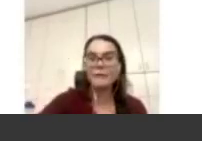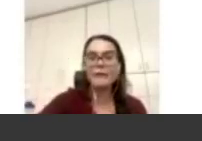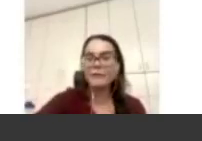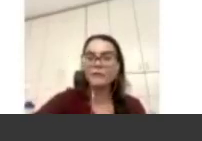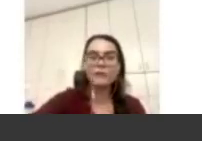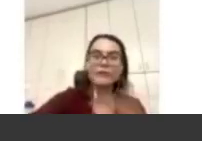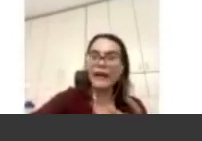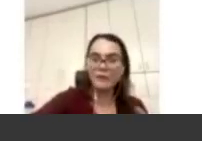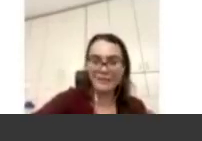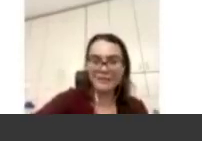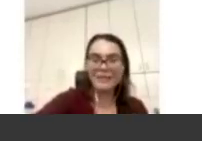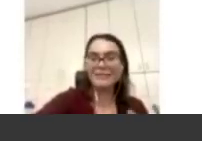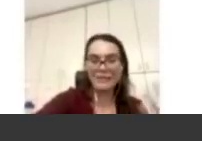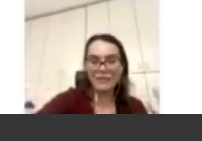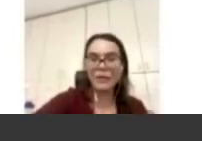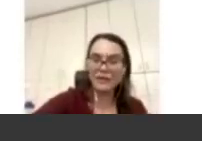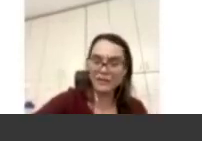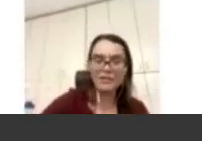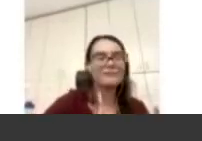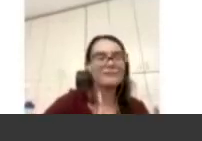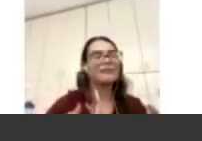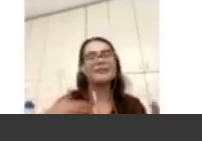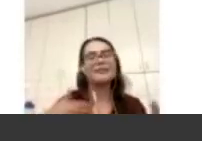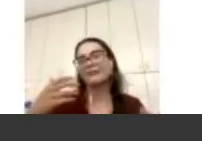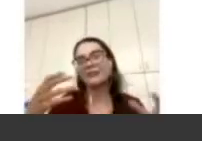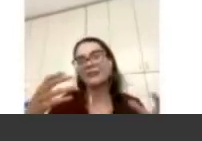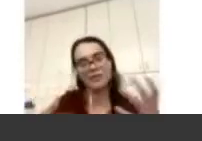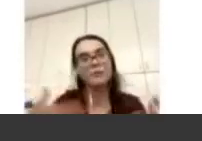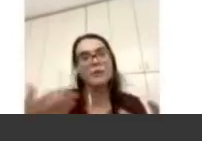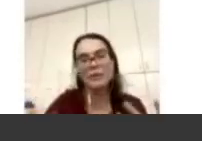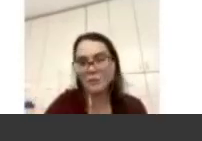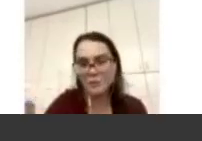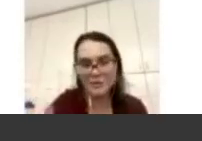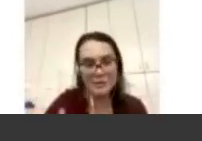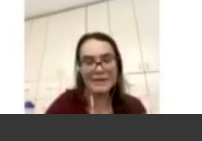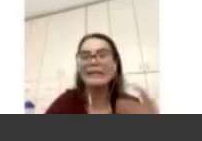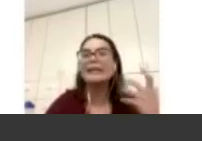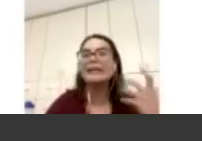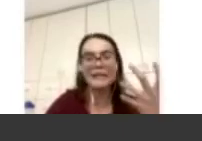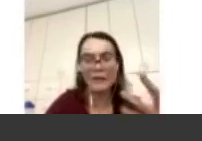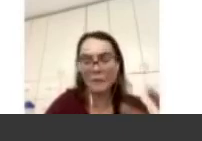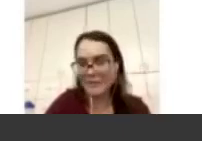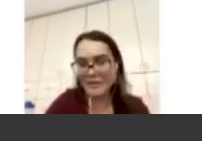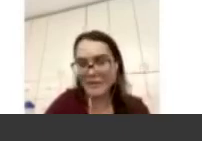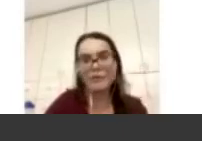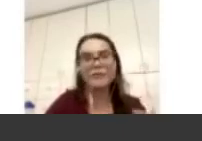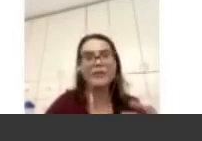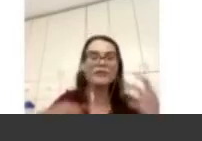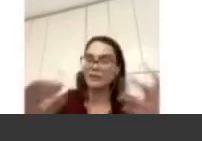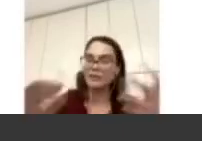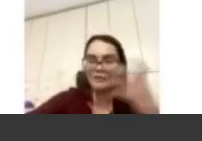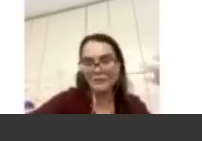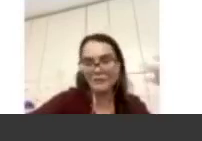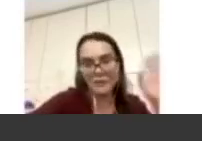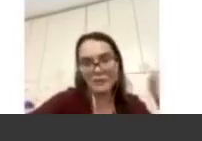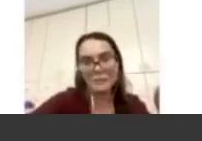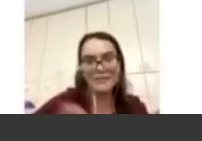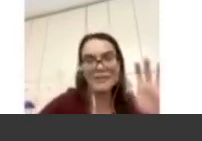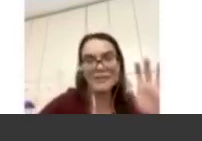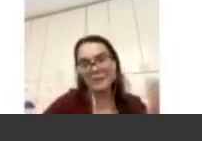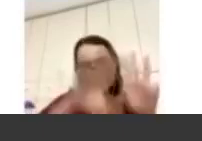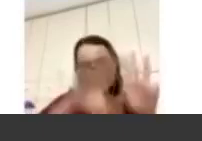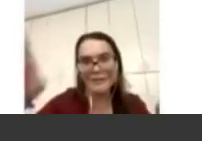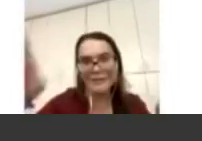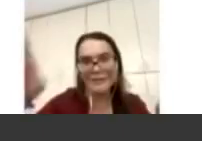gente consiga. Mas no final da história, a gente estimula as pessoas a pensarem quem que era o paciente envolvido, e a gente, inclusive, pinta